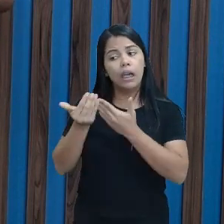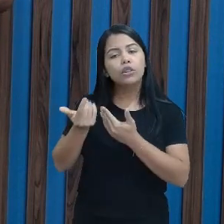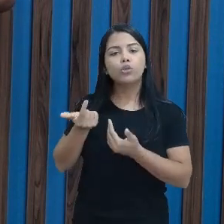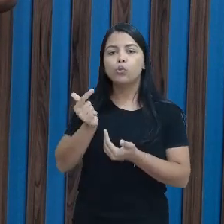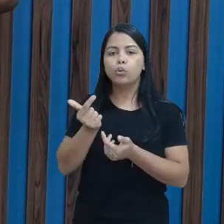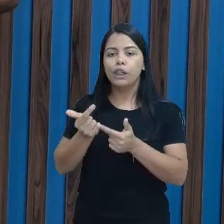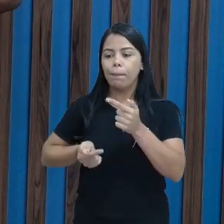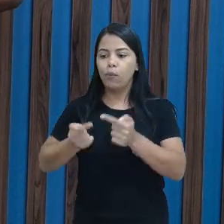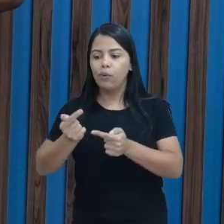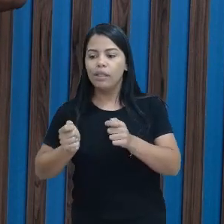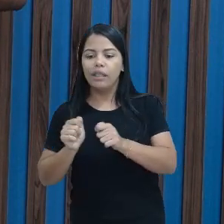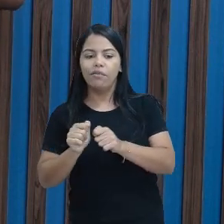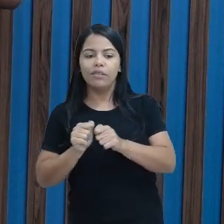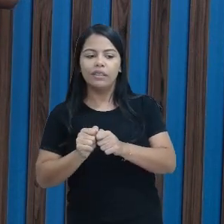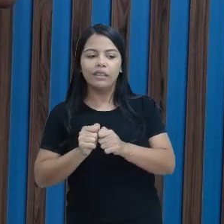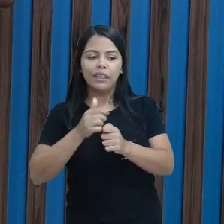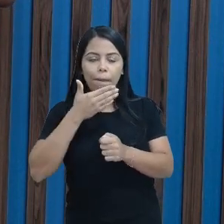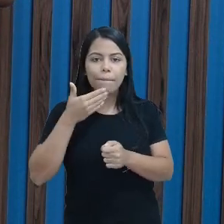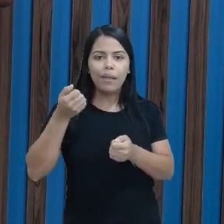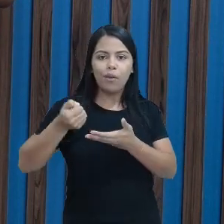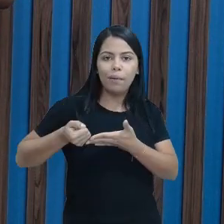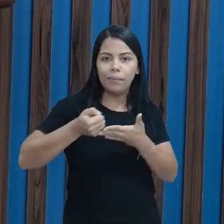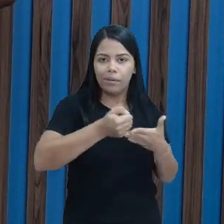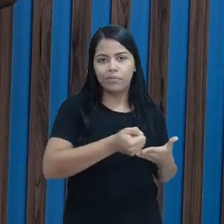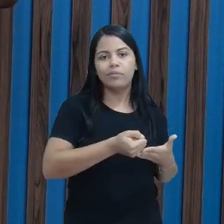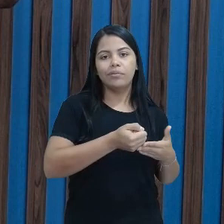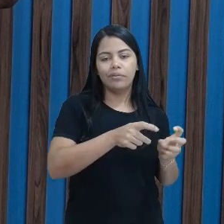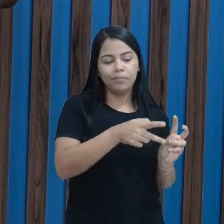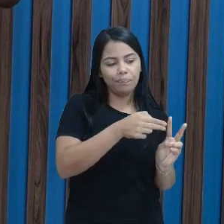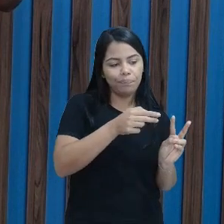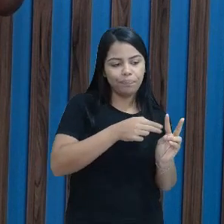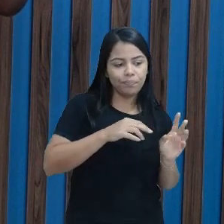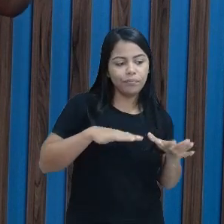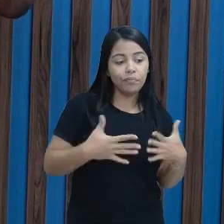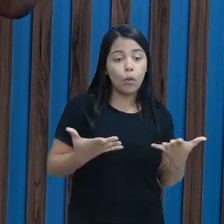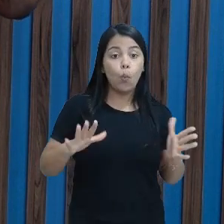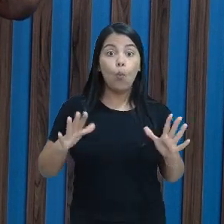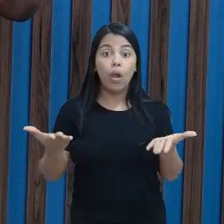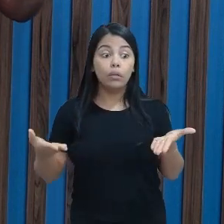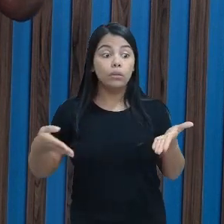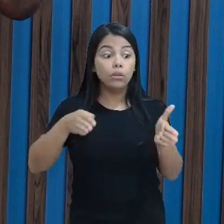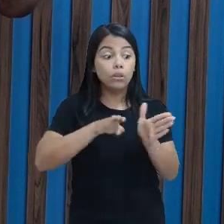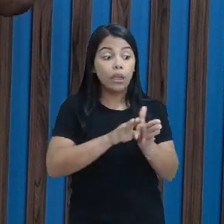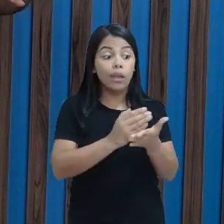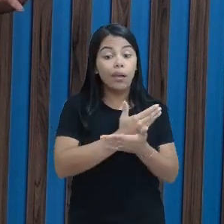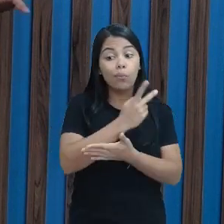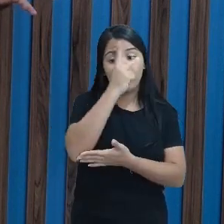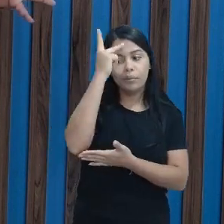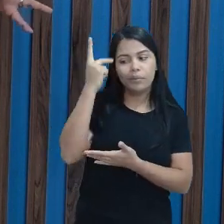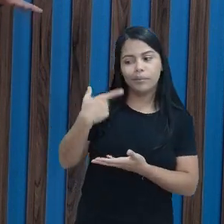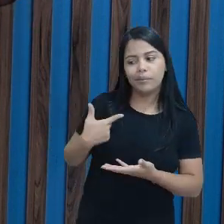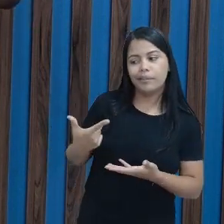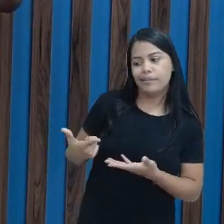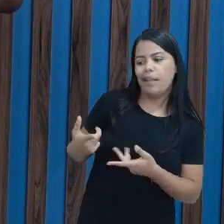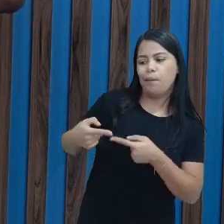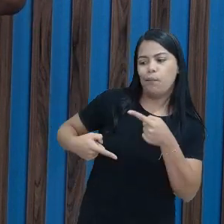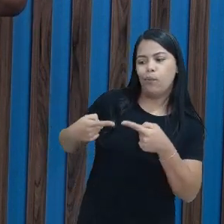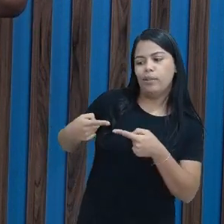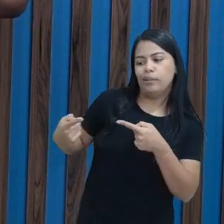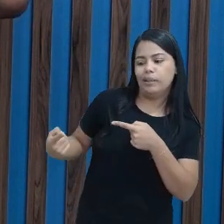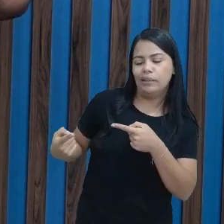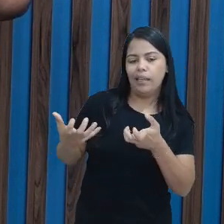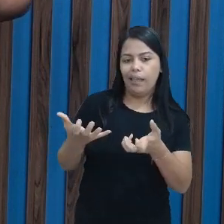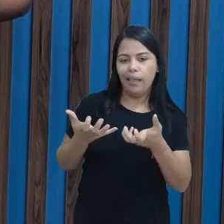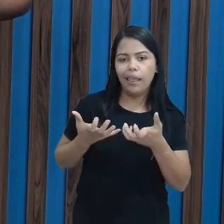grupos indígenas, então, posteriormente, se chegam lá pessoas, né? Eita, chegou lá o políticozinho, trazendo,